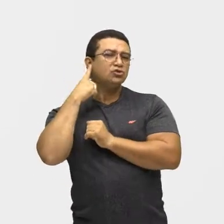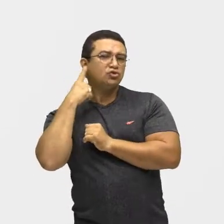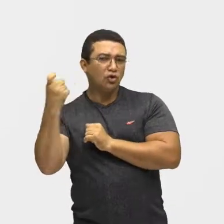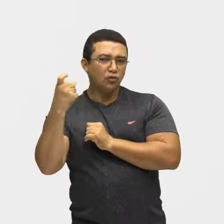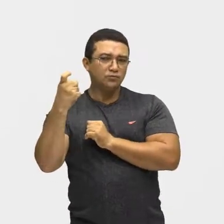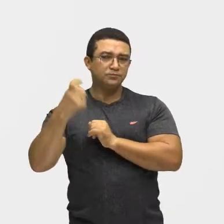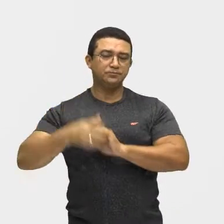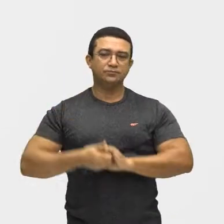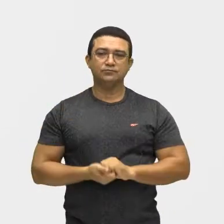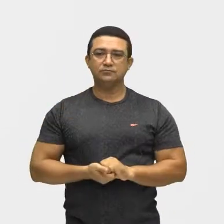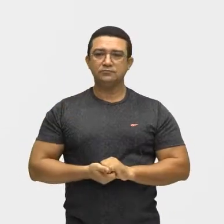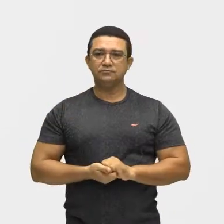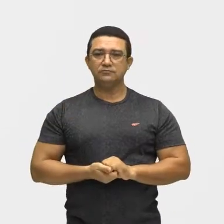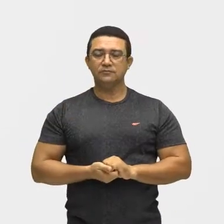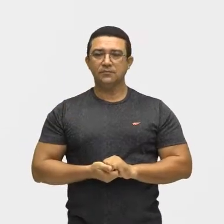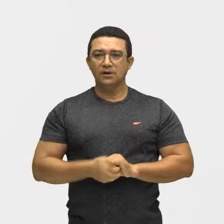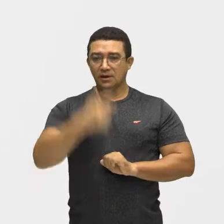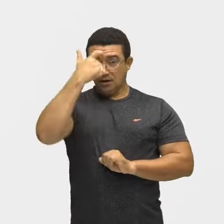né,